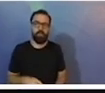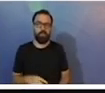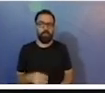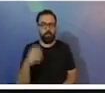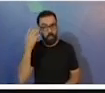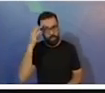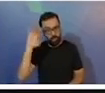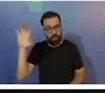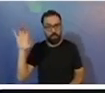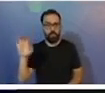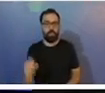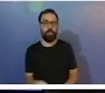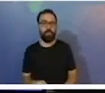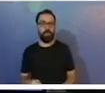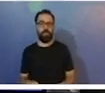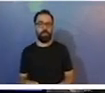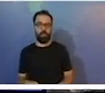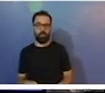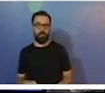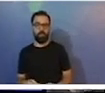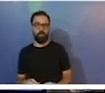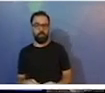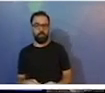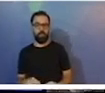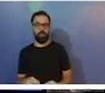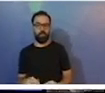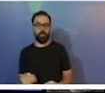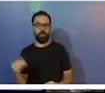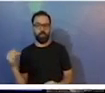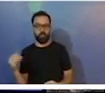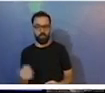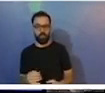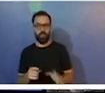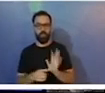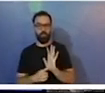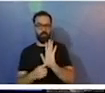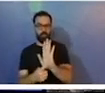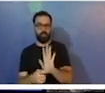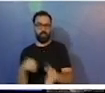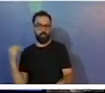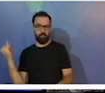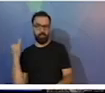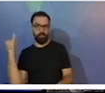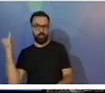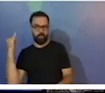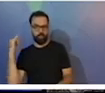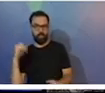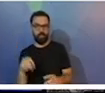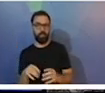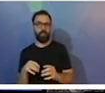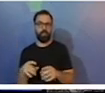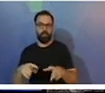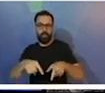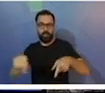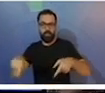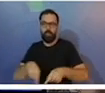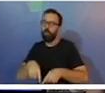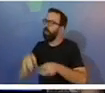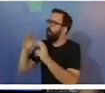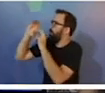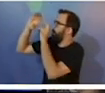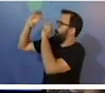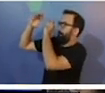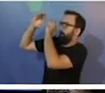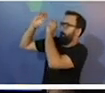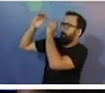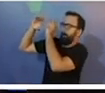foi um modo de reconhecer a contribuição do observatório para os estudos da astronomia e da cartografia.